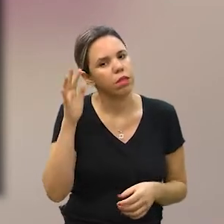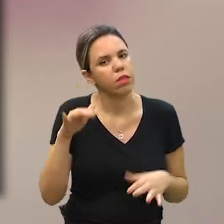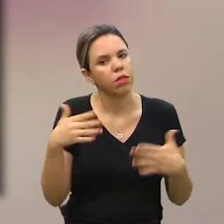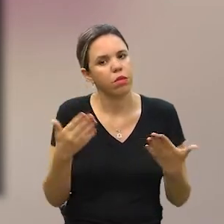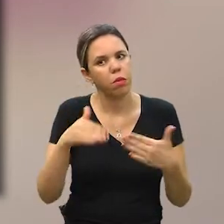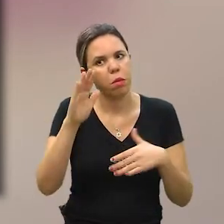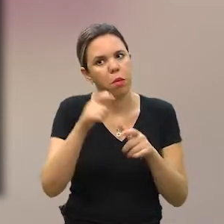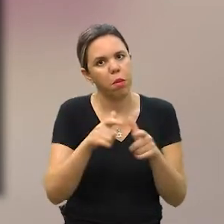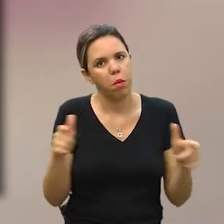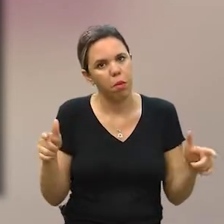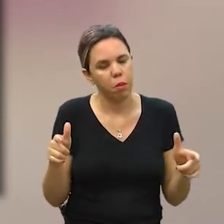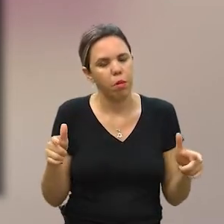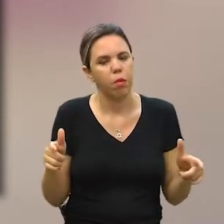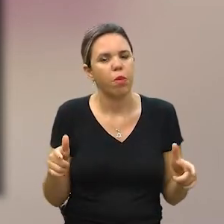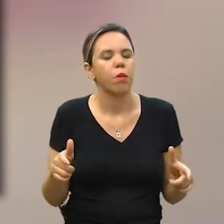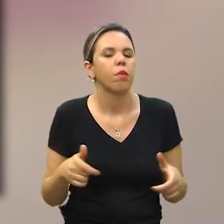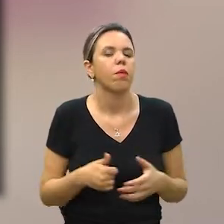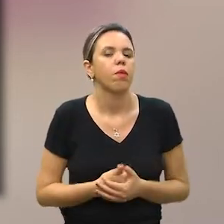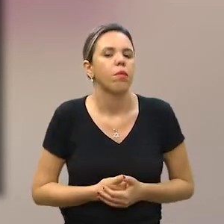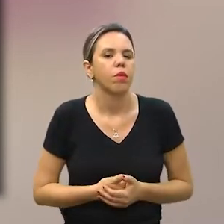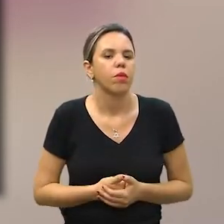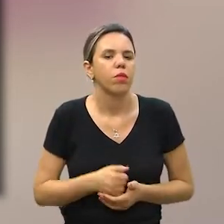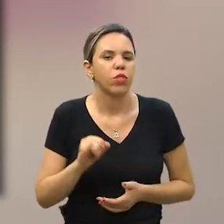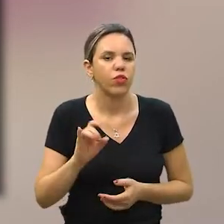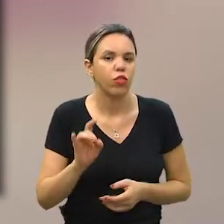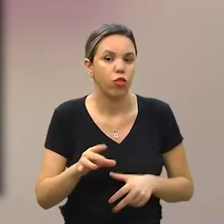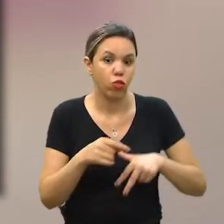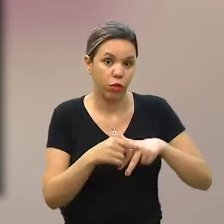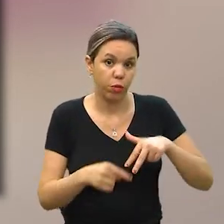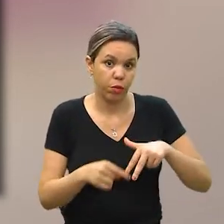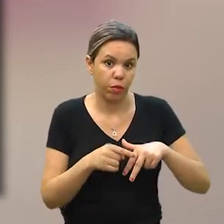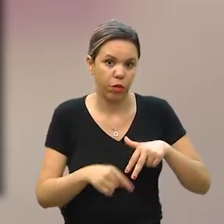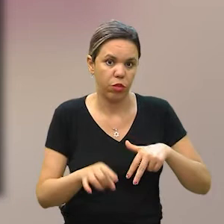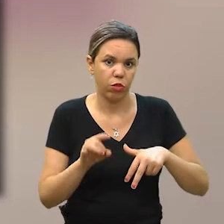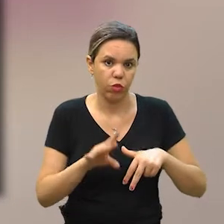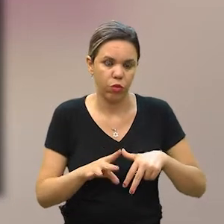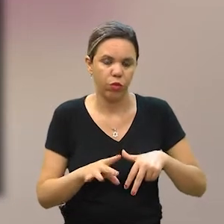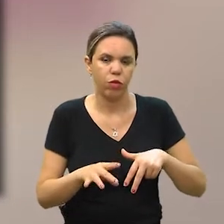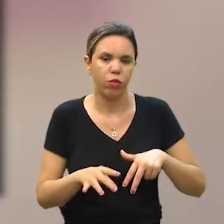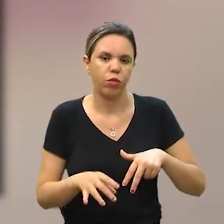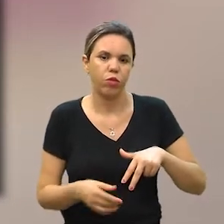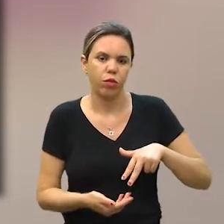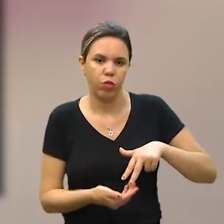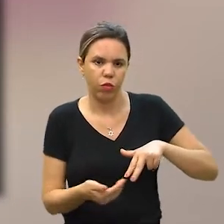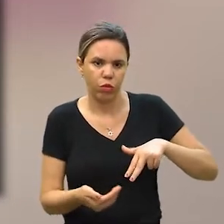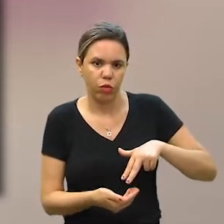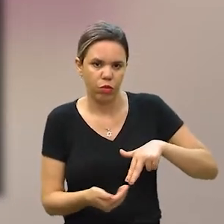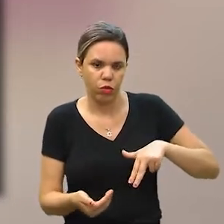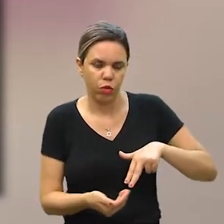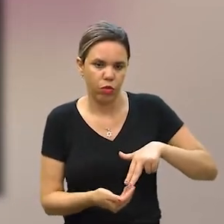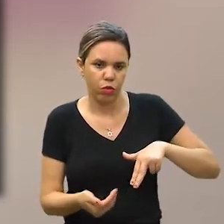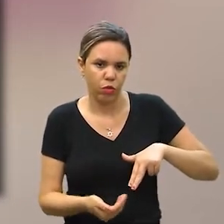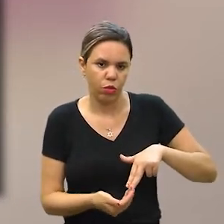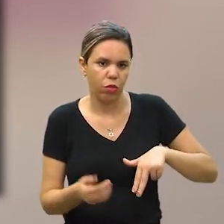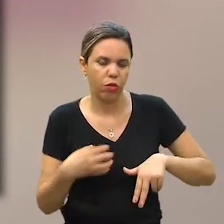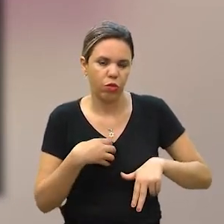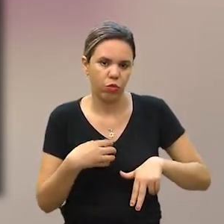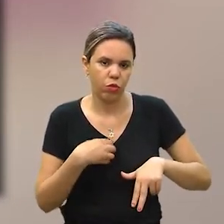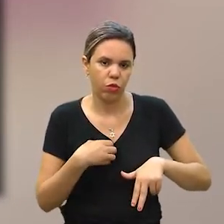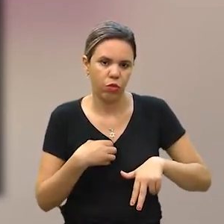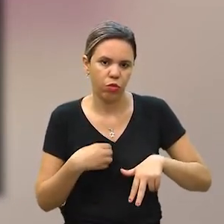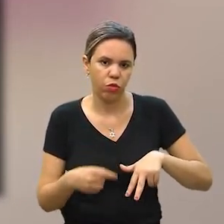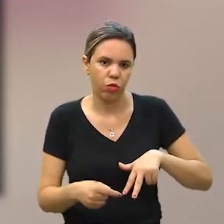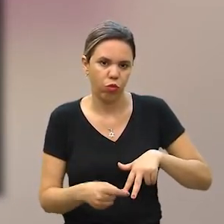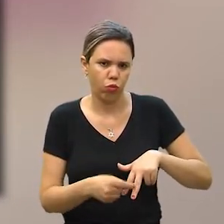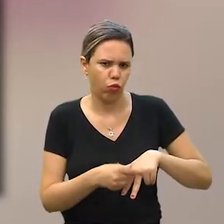imagina que quanto maior o trecho de trombose, se for só na perna, lá na panturrilha, vai ser um